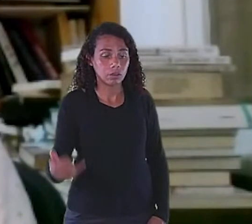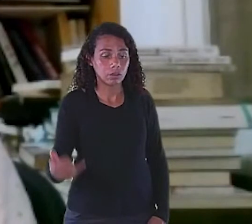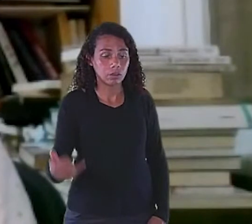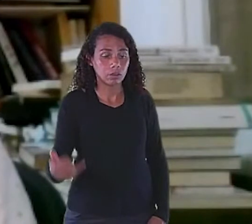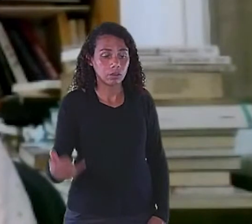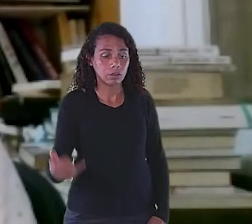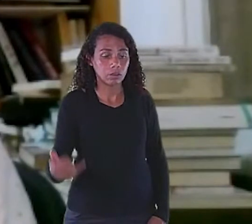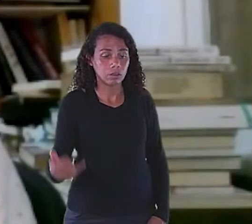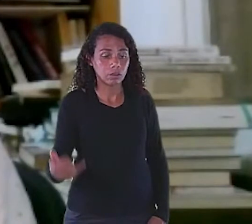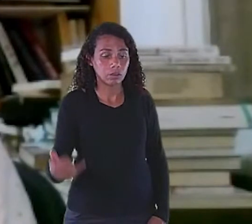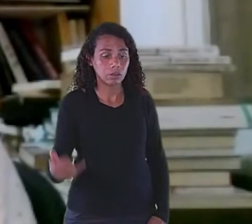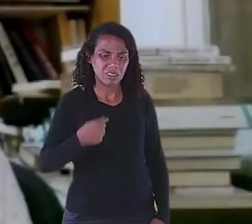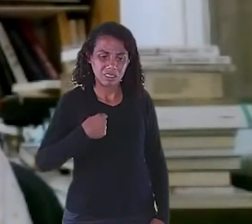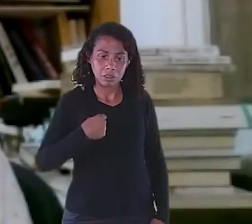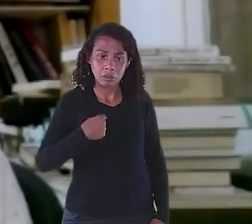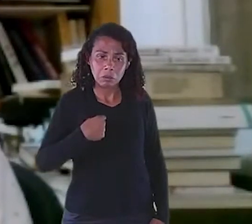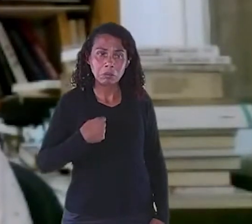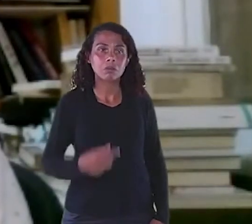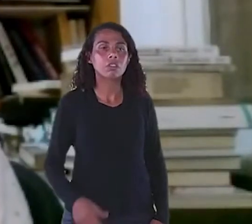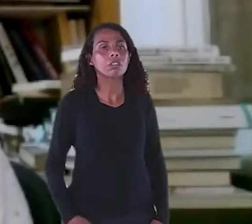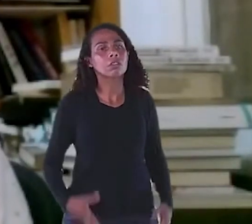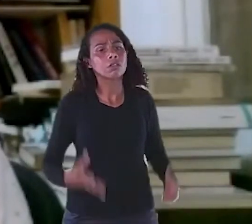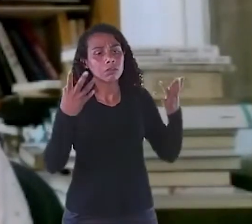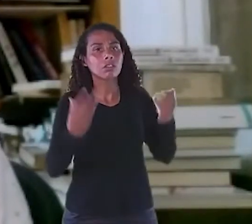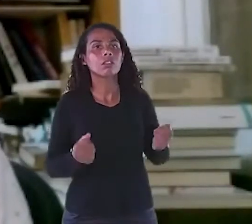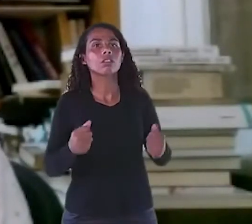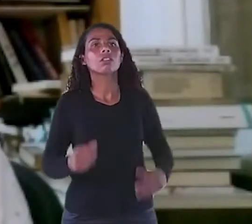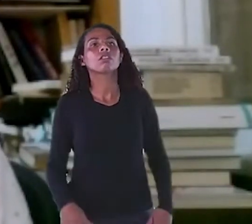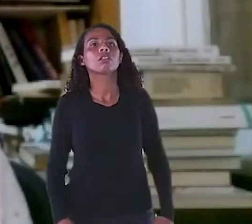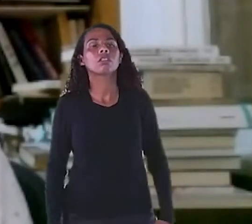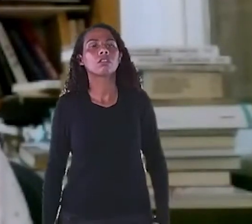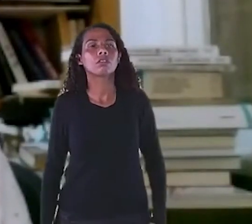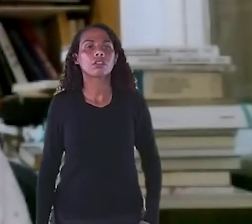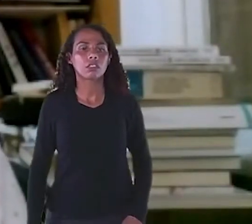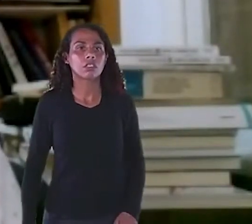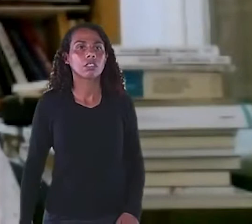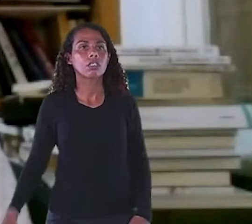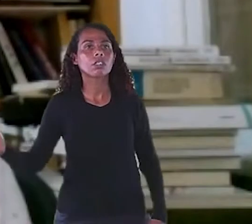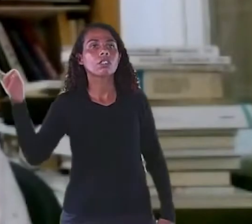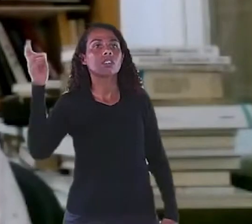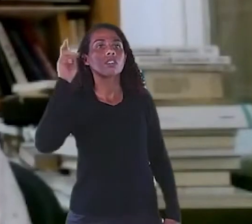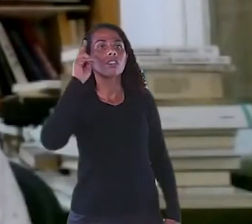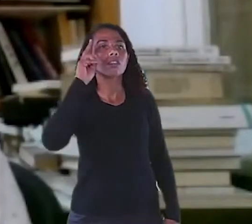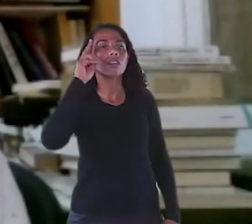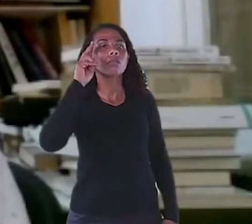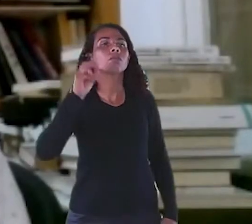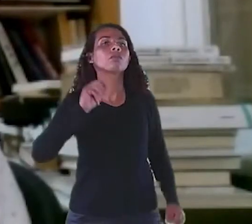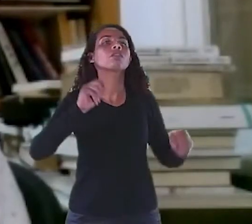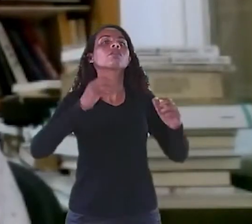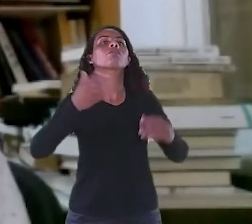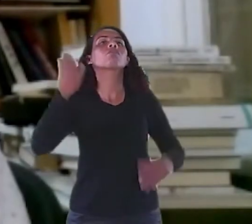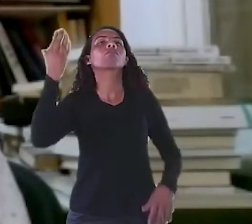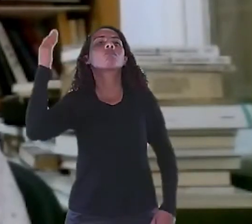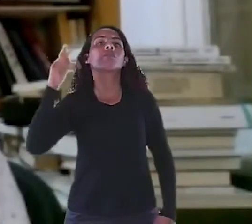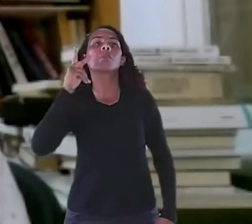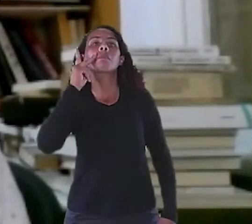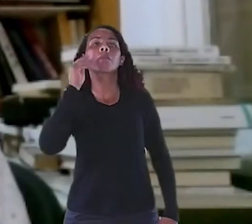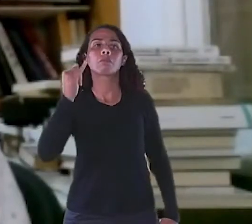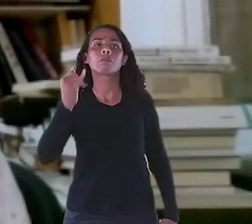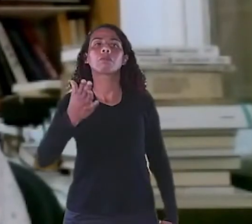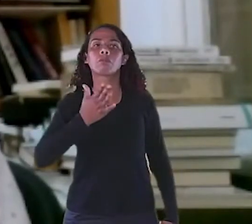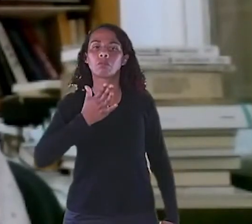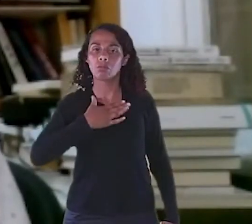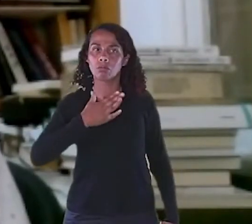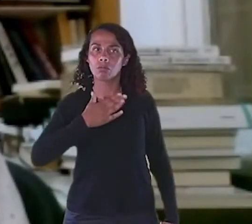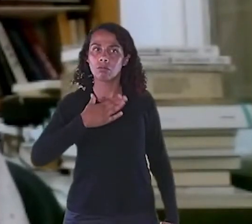sujeito, era um passarinheiro. Ele pegava o passarinho, muitas vezes ele pegava passarinho num lugar